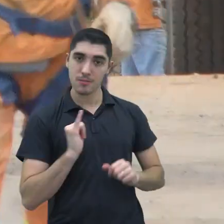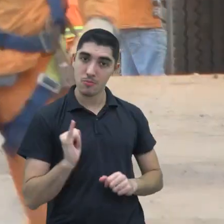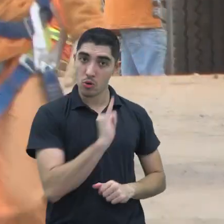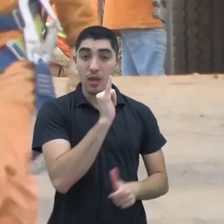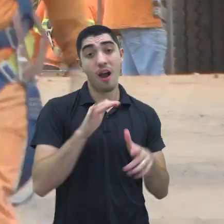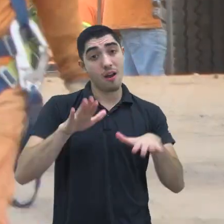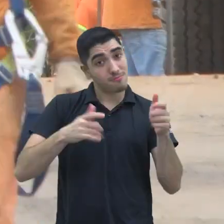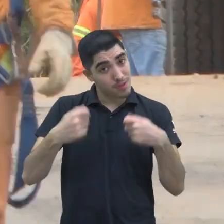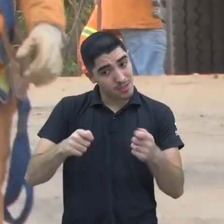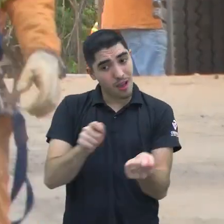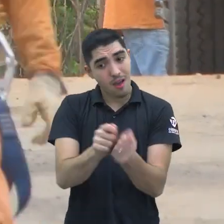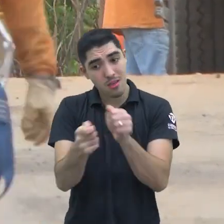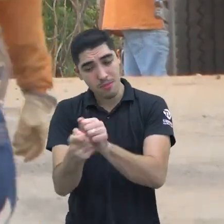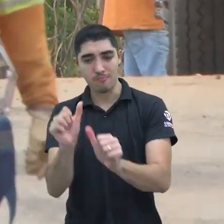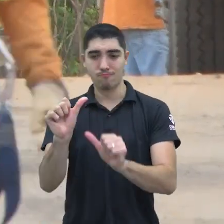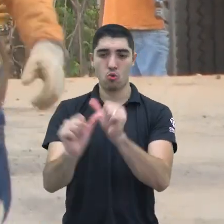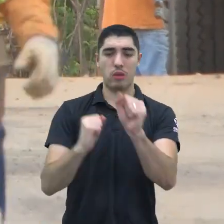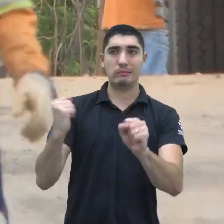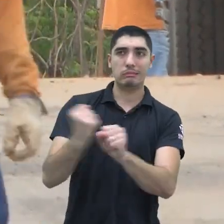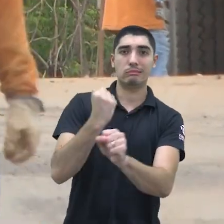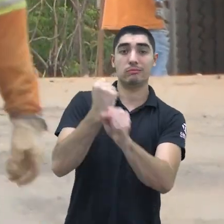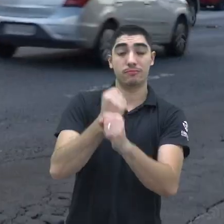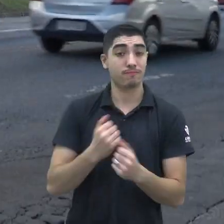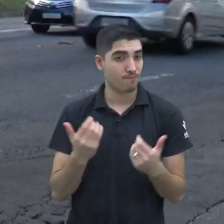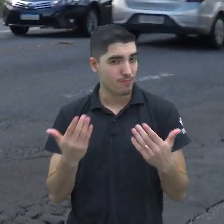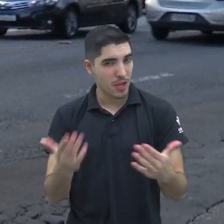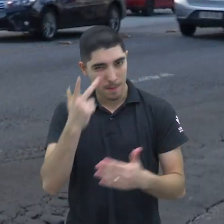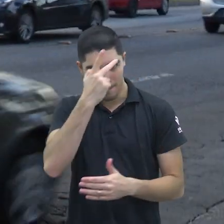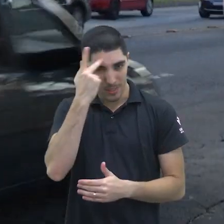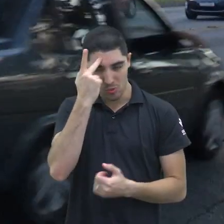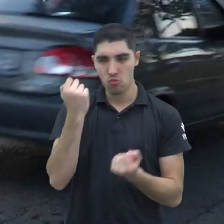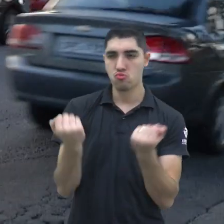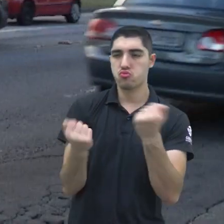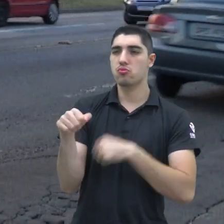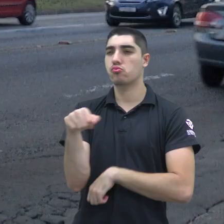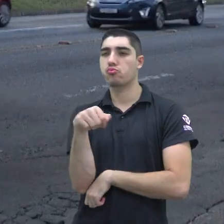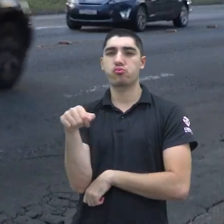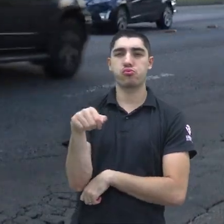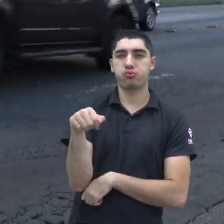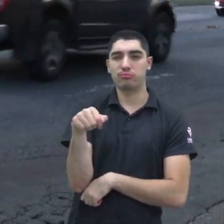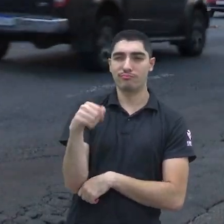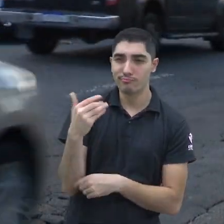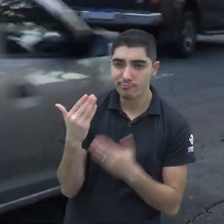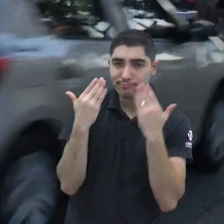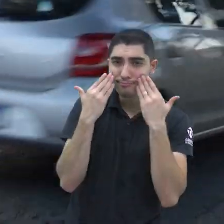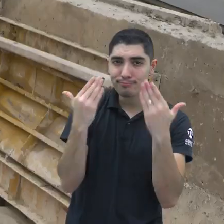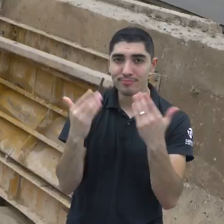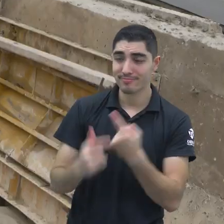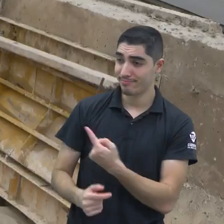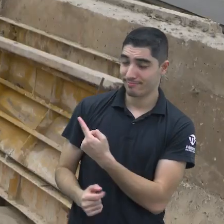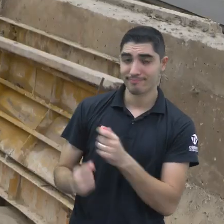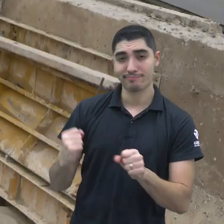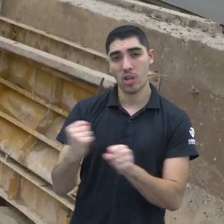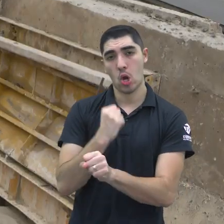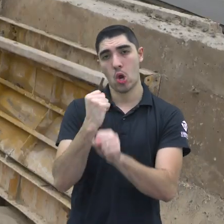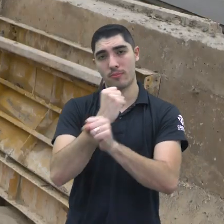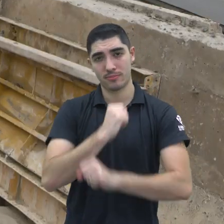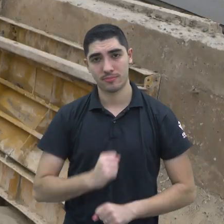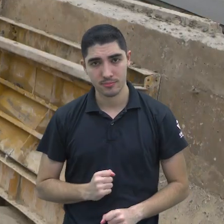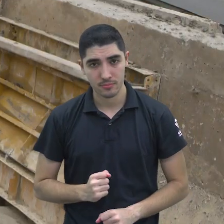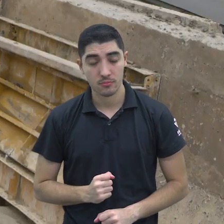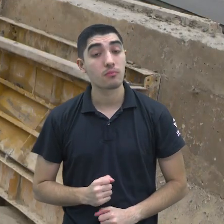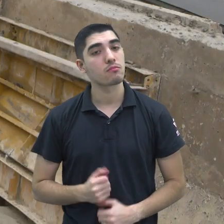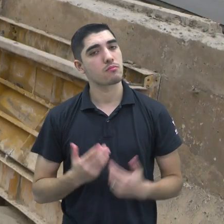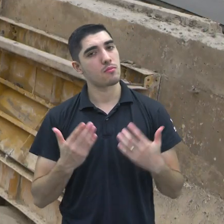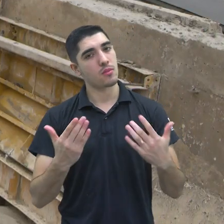muitas vezes, mudanças são necessárias. Por isso que é comum para quem dirige pela cidade ter que conviver com